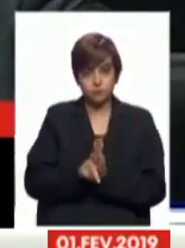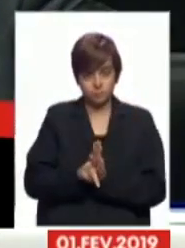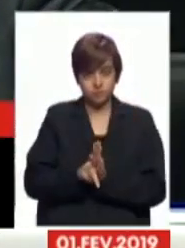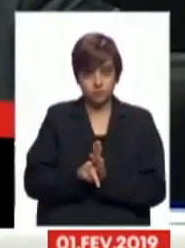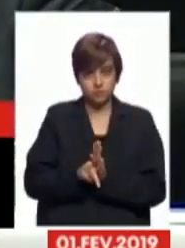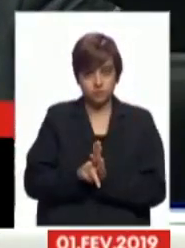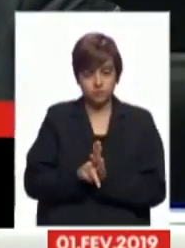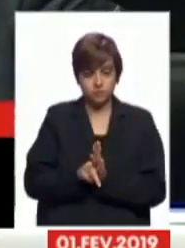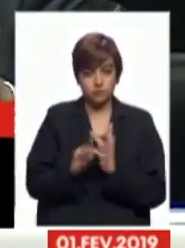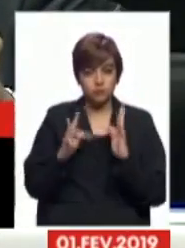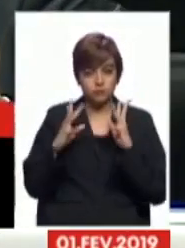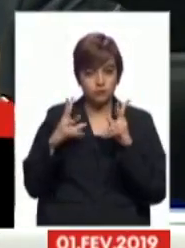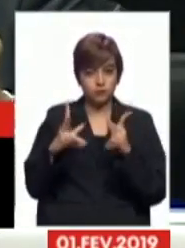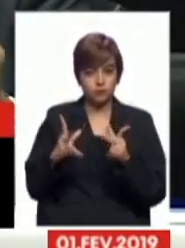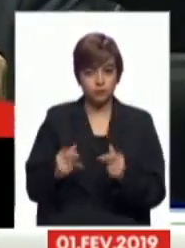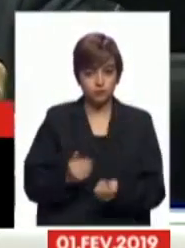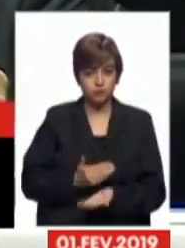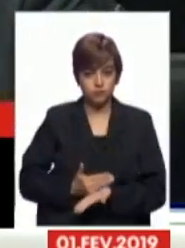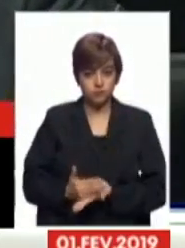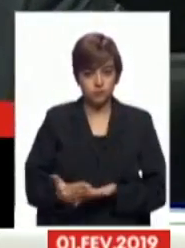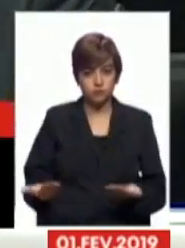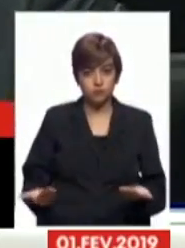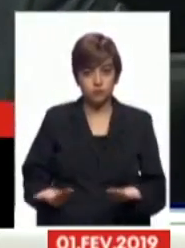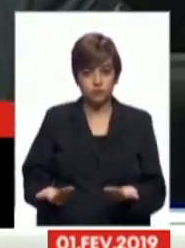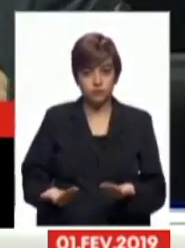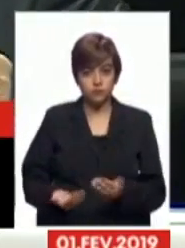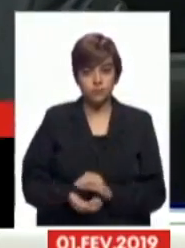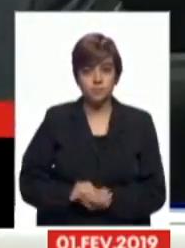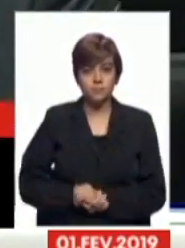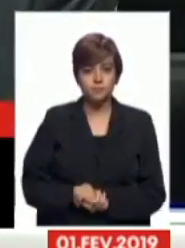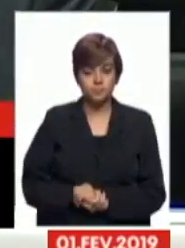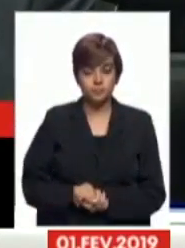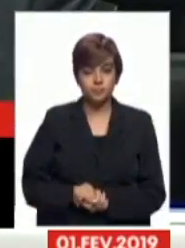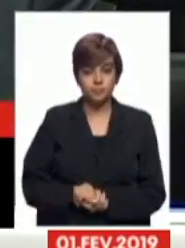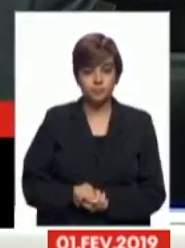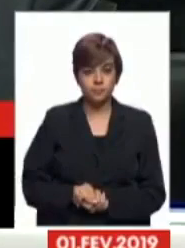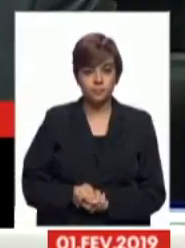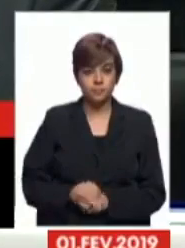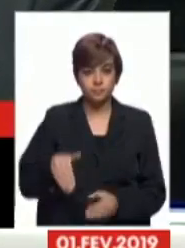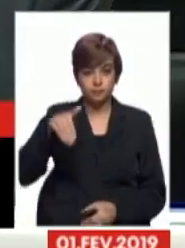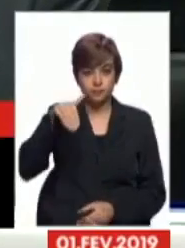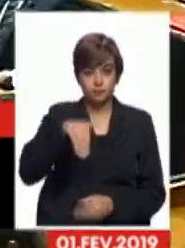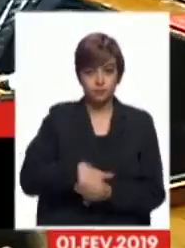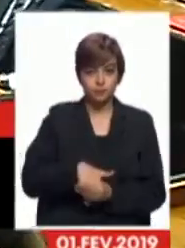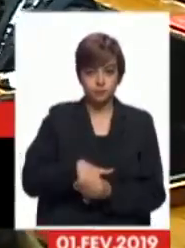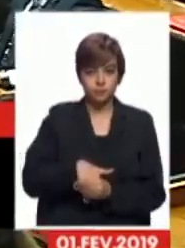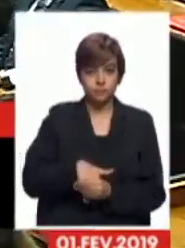Todos nos seus lugares, então vamos prosseguir. Em votação.